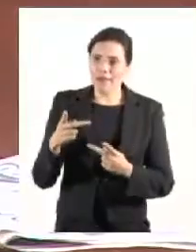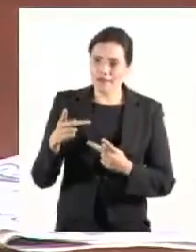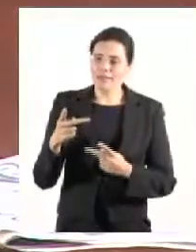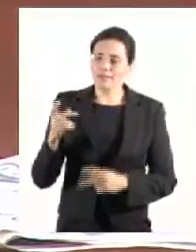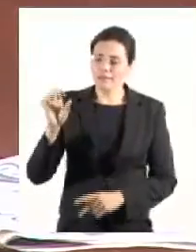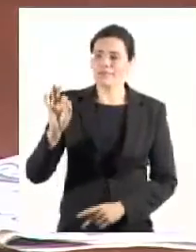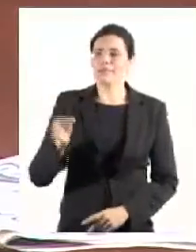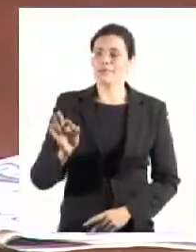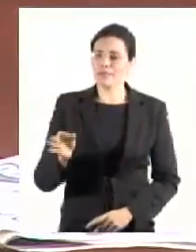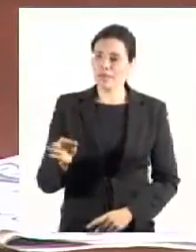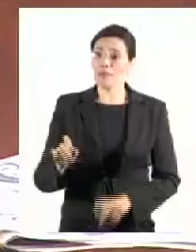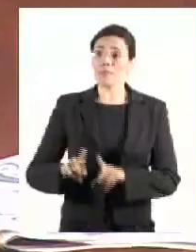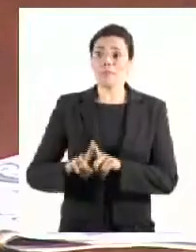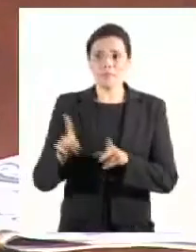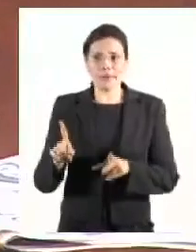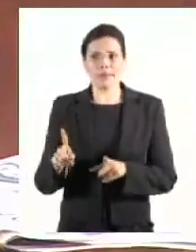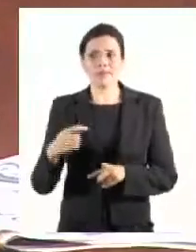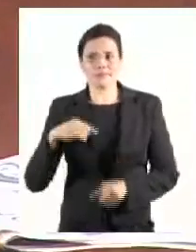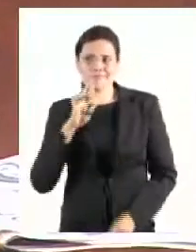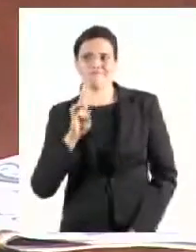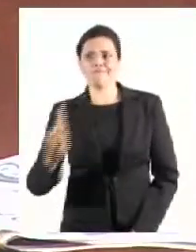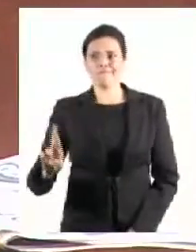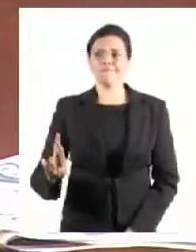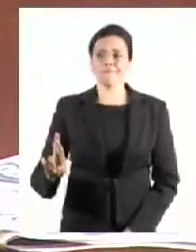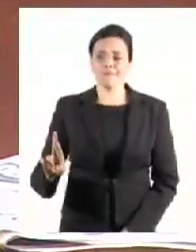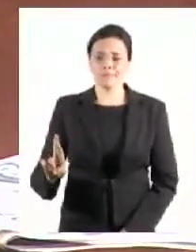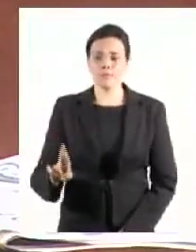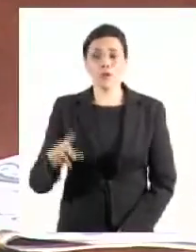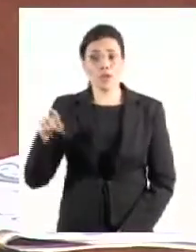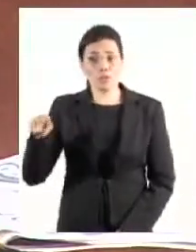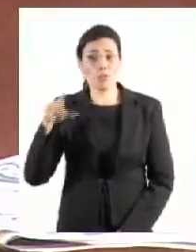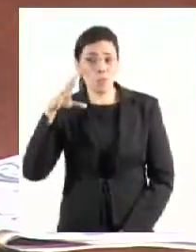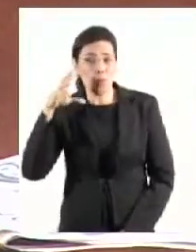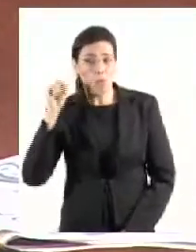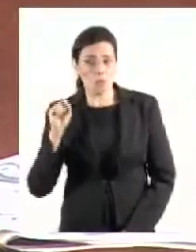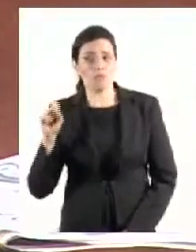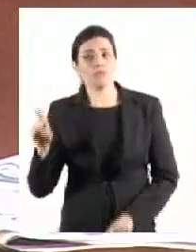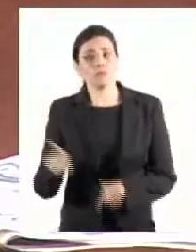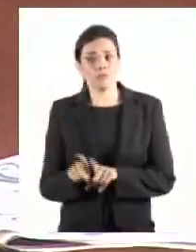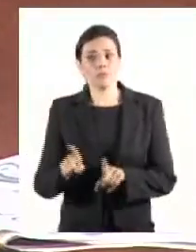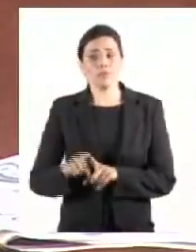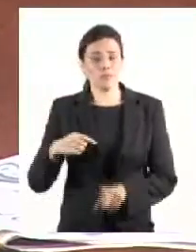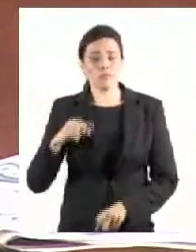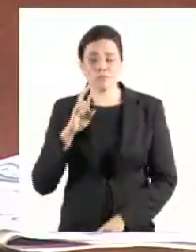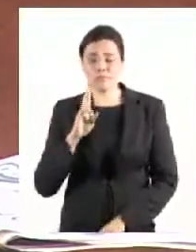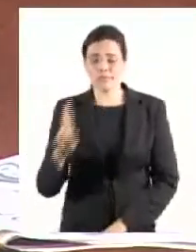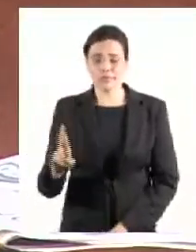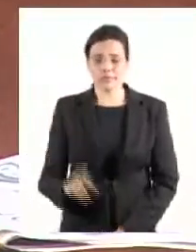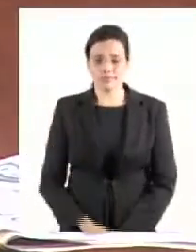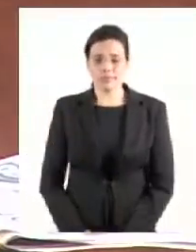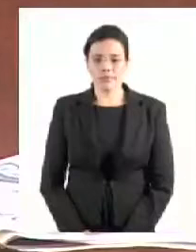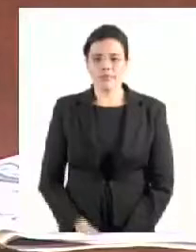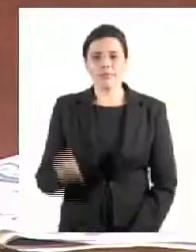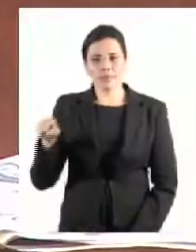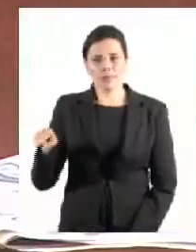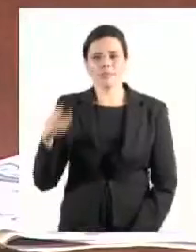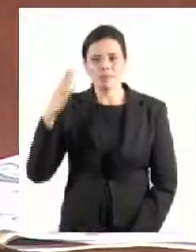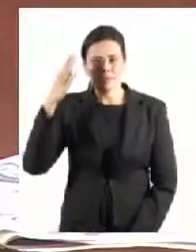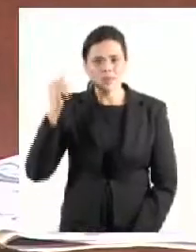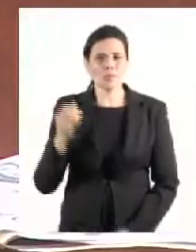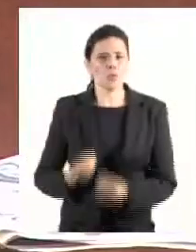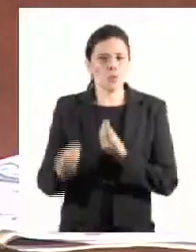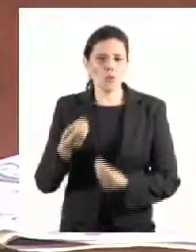Ele disse que eu me elegi em cima de um sistema. Ele que sabe como é que ele se elege, quais